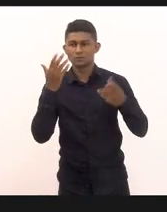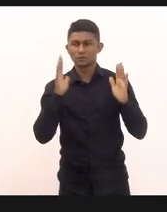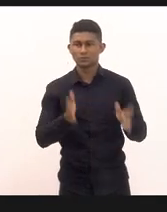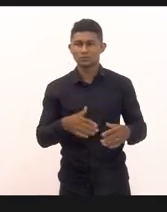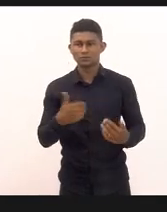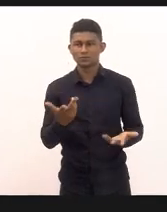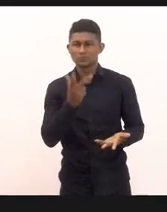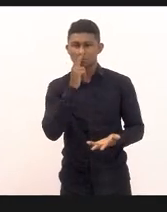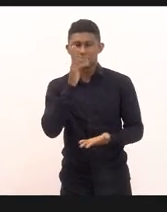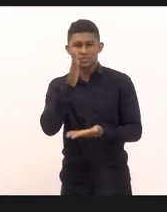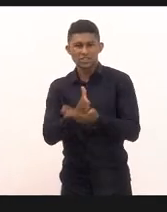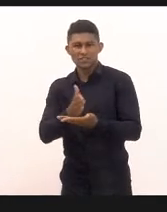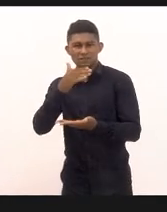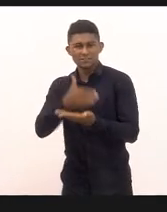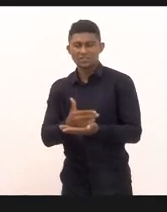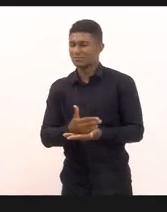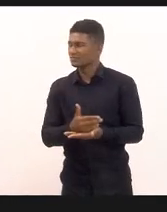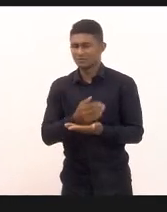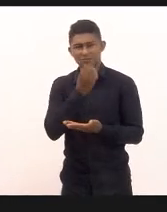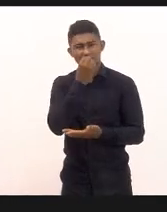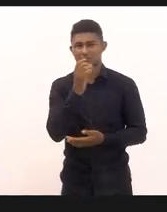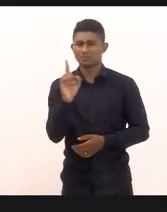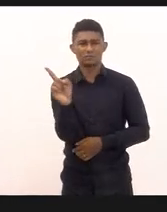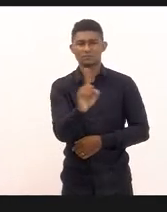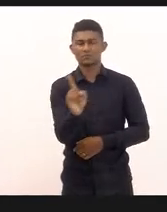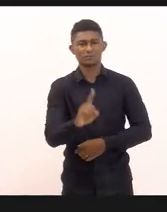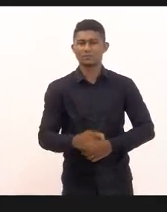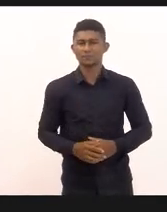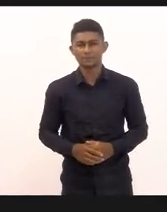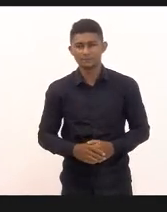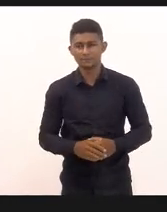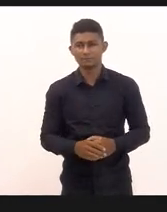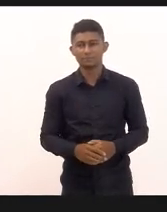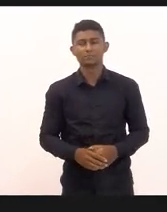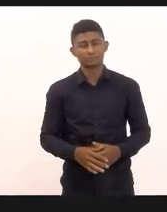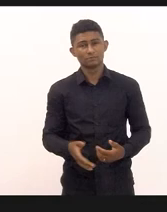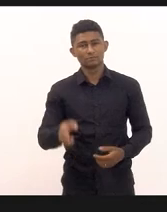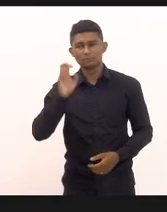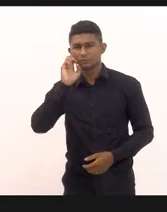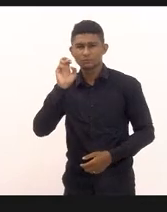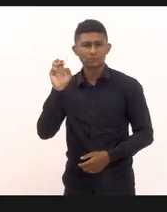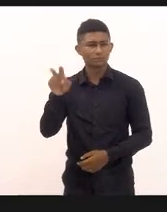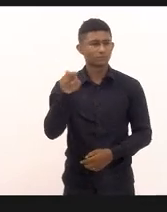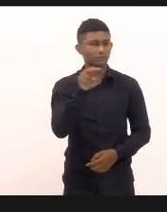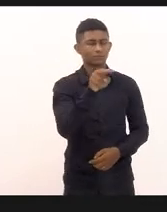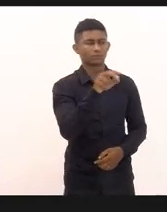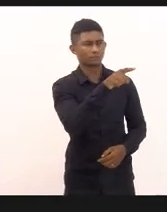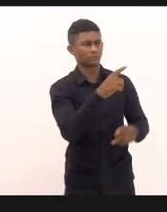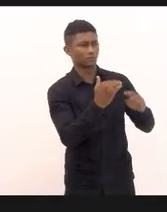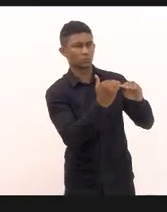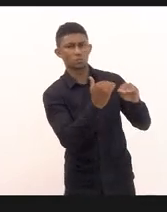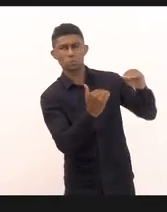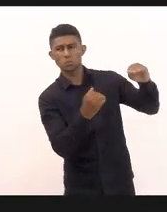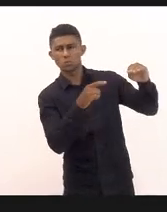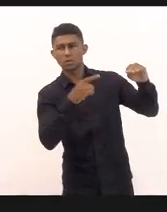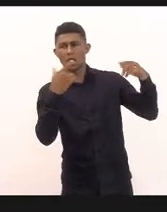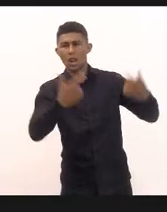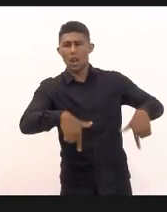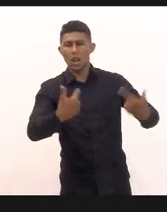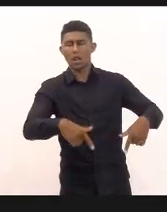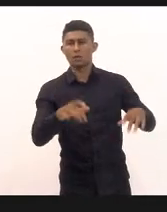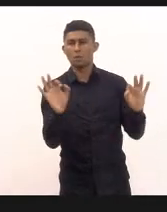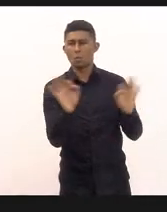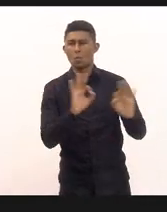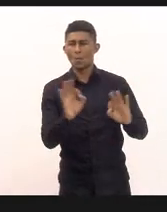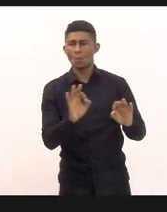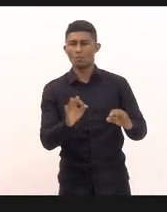discurso aí também acho que não cola muito. E a gente vê muita gente achando que o oficial não trabalha, que tem... Não estou fazendo defesa de oficial,